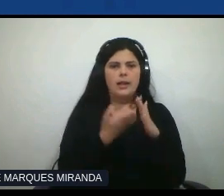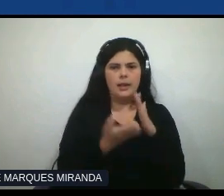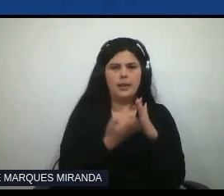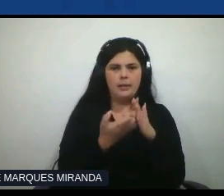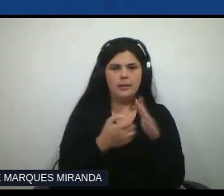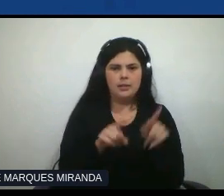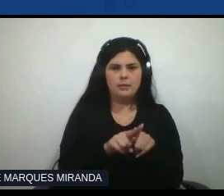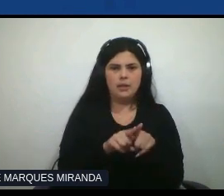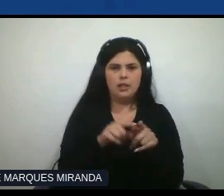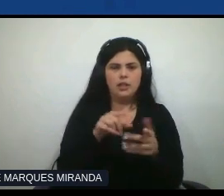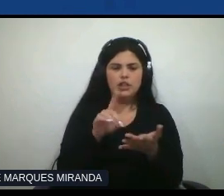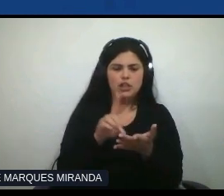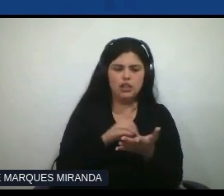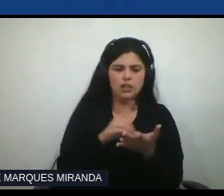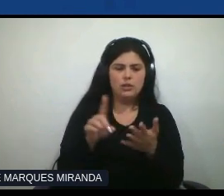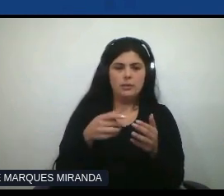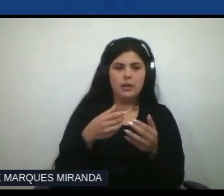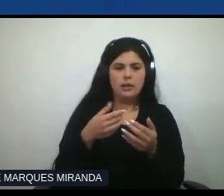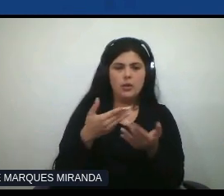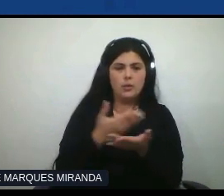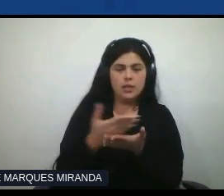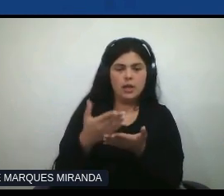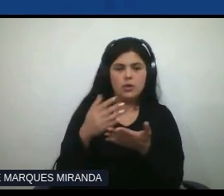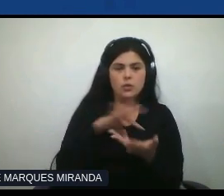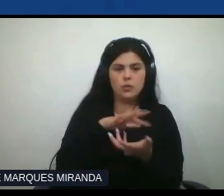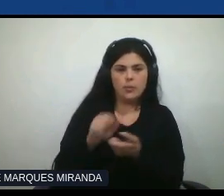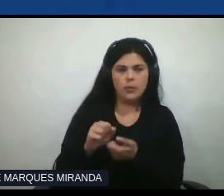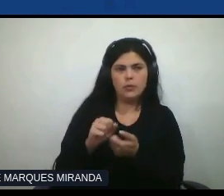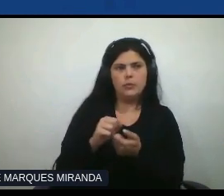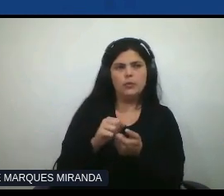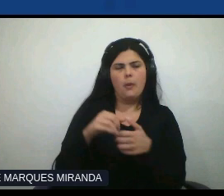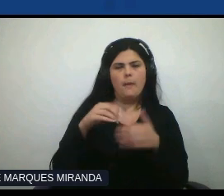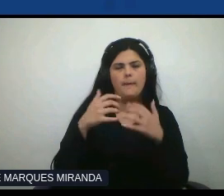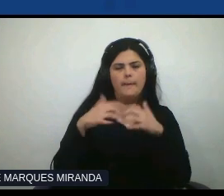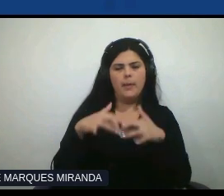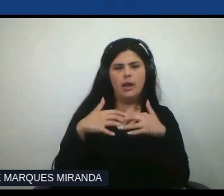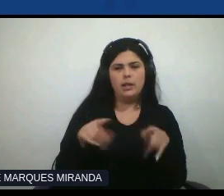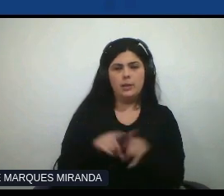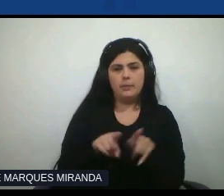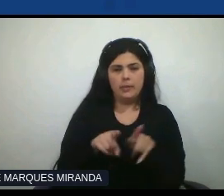digital native ou empresas que nasceram ali de um universo mais de máquinas on-premises.